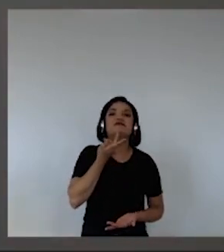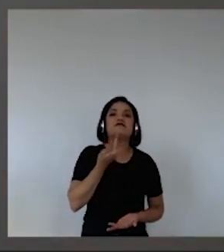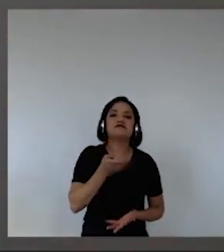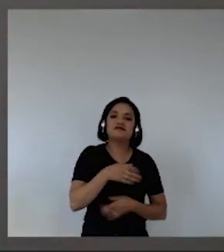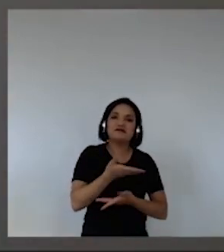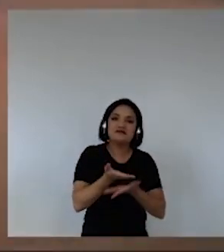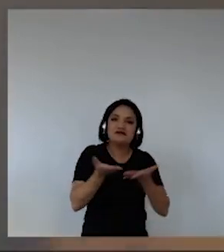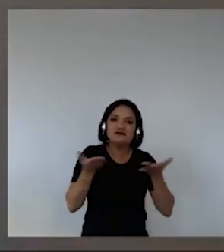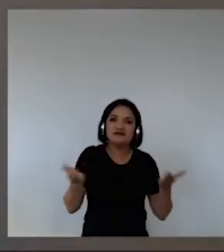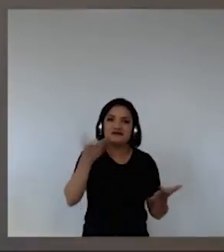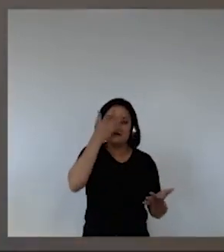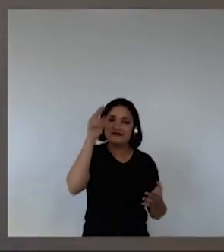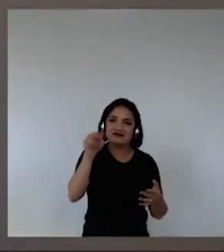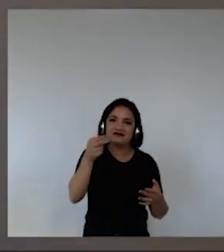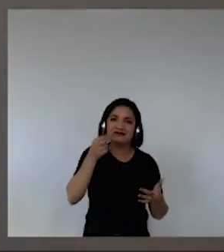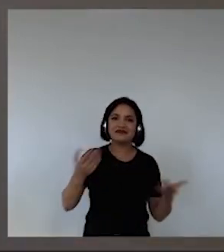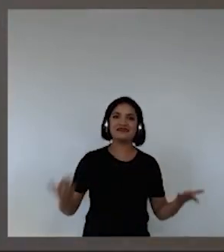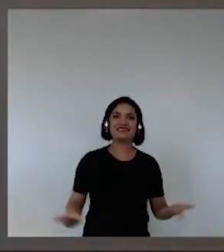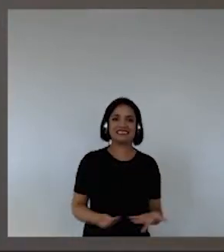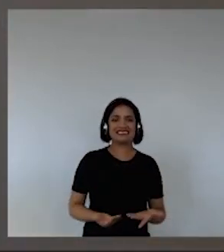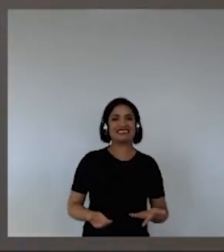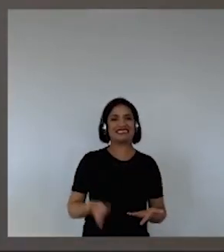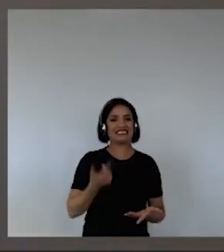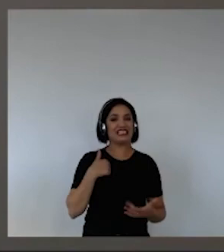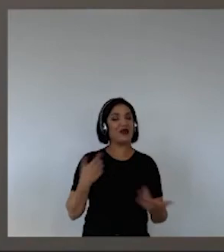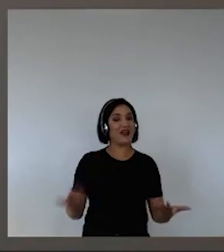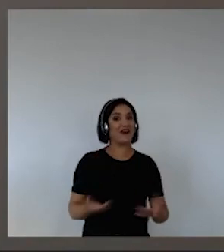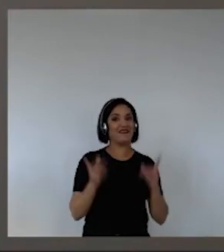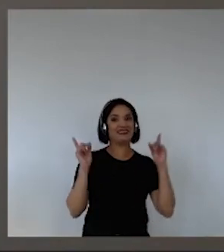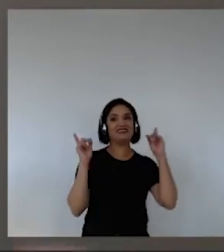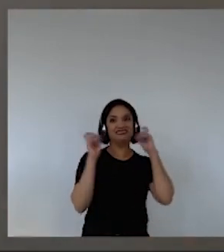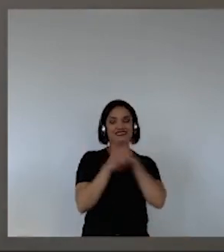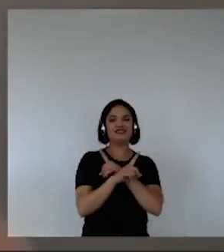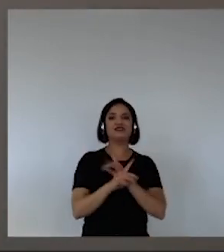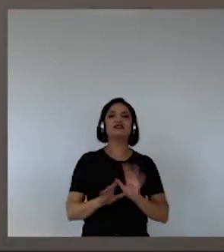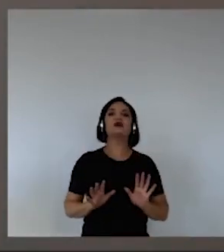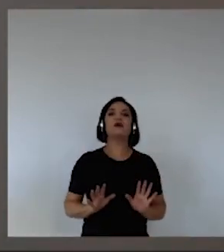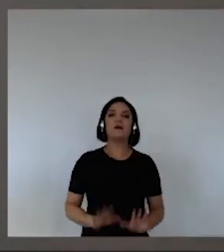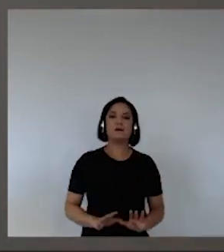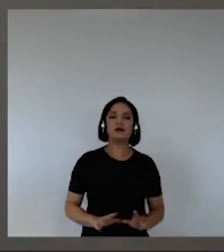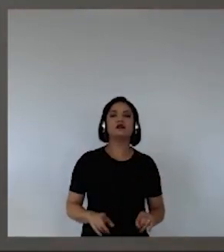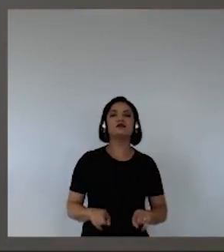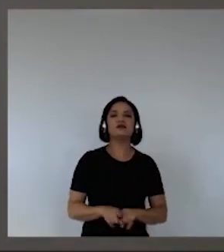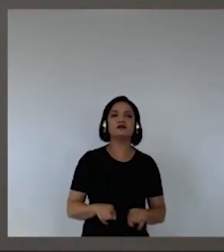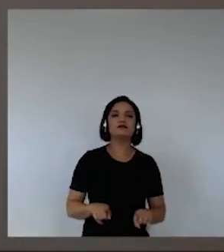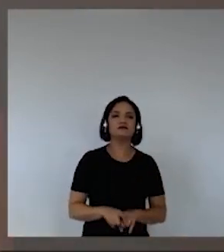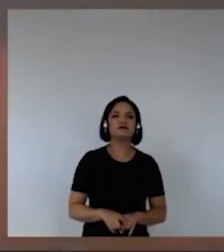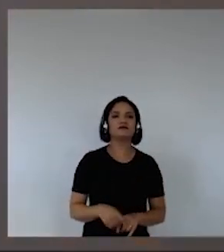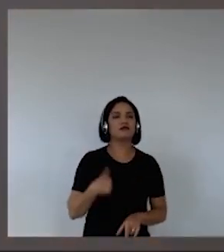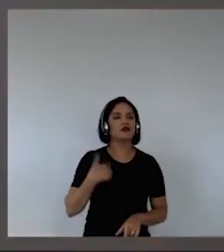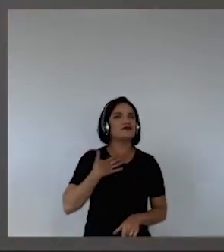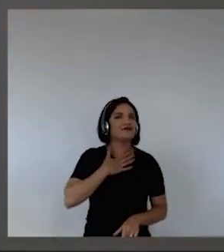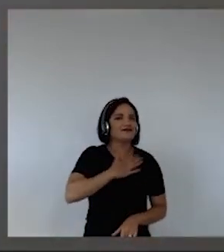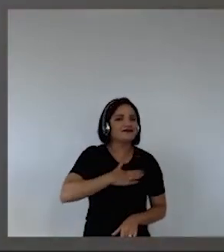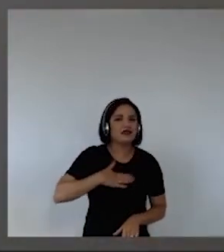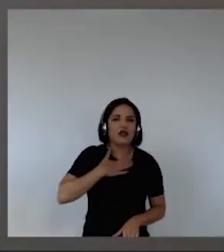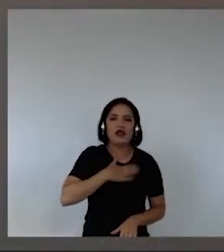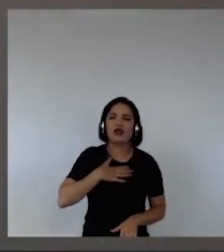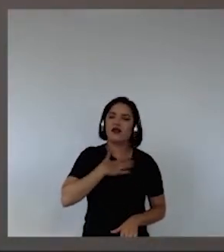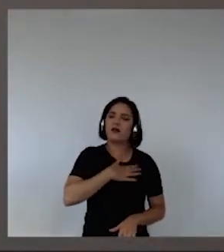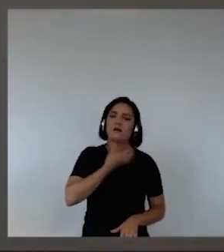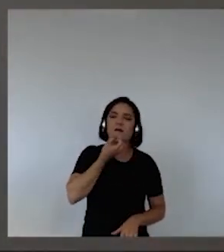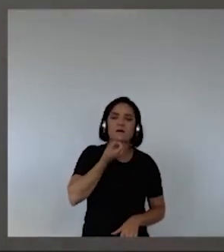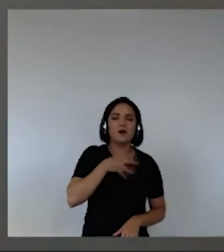vocês e às pessoas que estão nos assistindo que eu fiquei numa situação muito difícil, mas ao mesmo tempo, para mim, é um deleite ficar